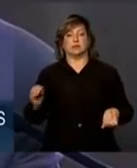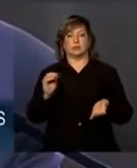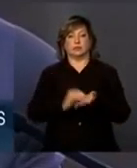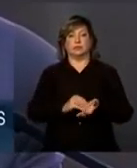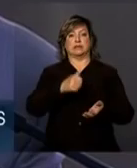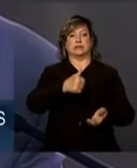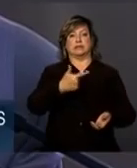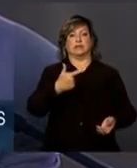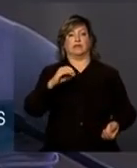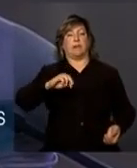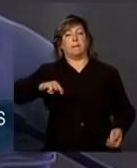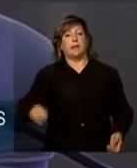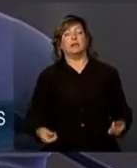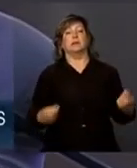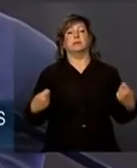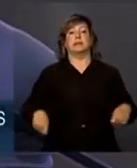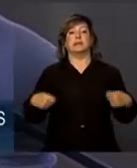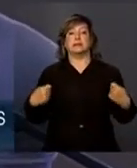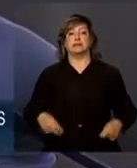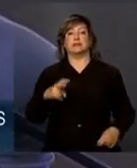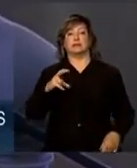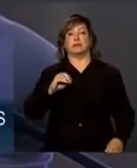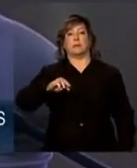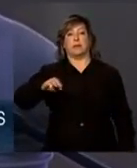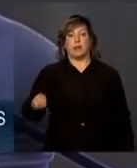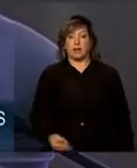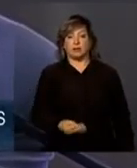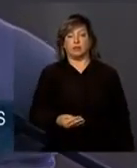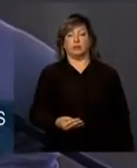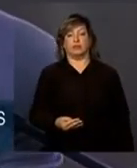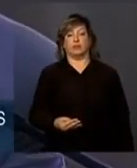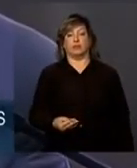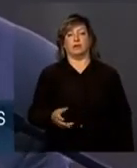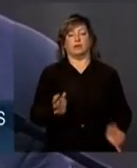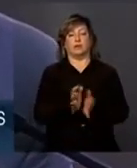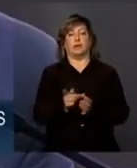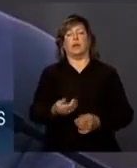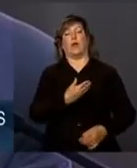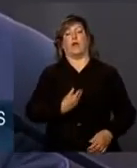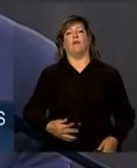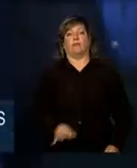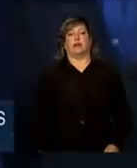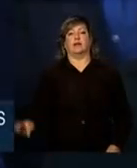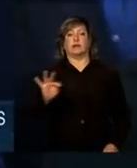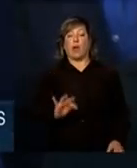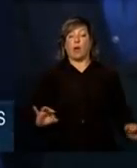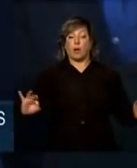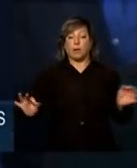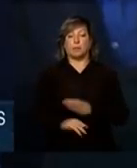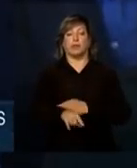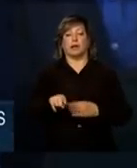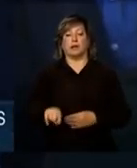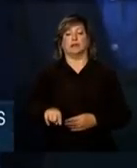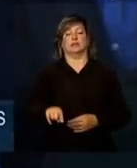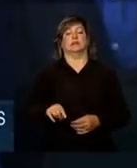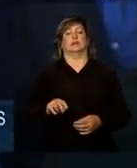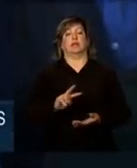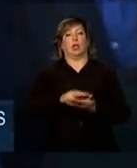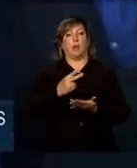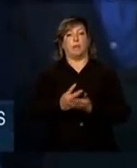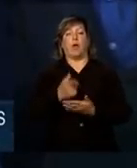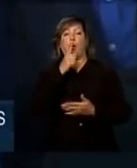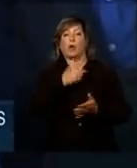120 milhões e precisamos de 50 milhões por parceria do Governo Federal, para concluir essa duplicação e chegar até